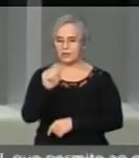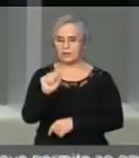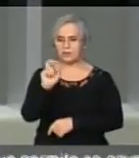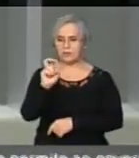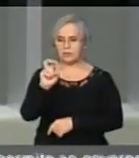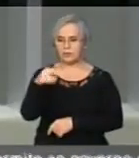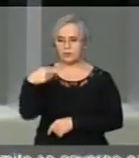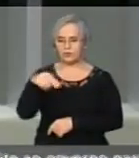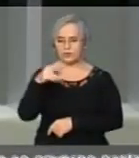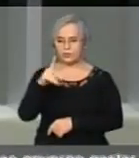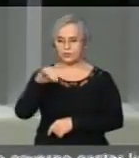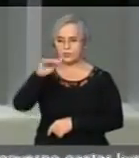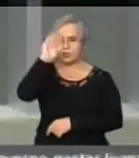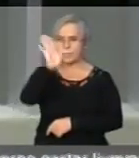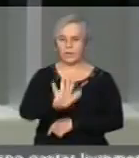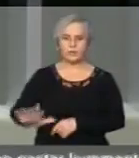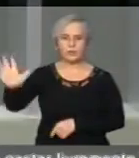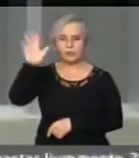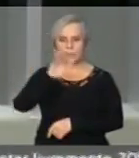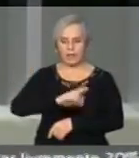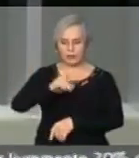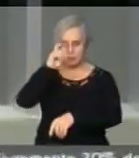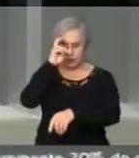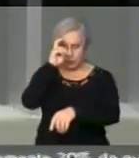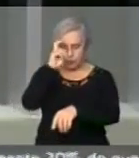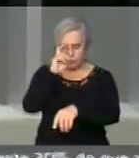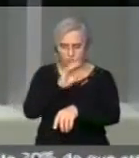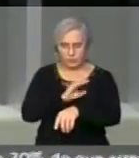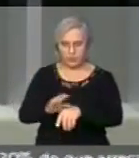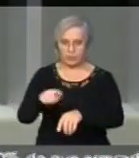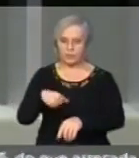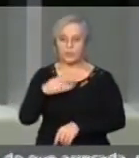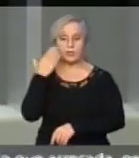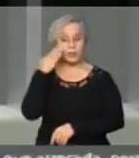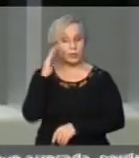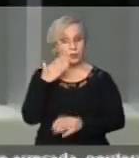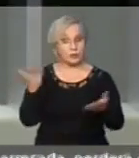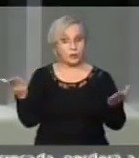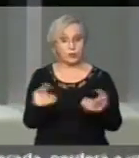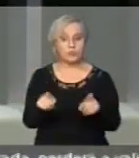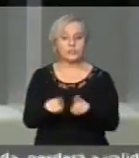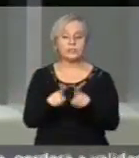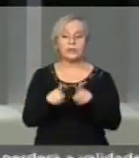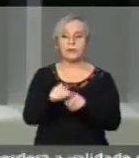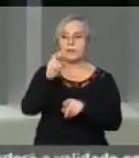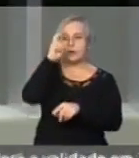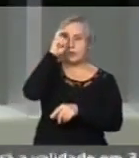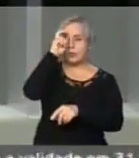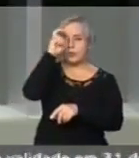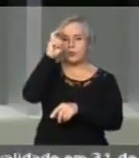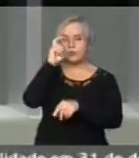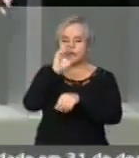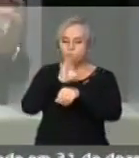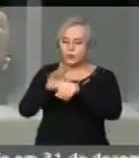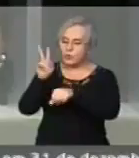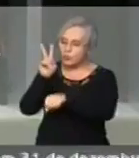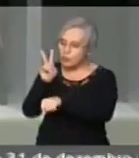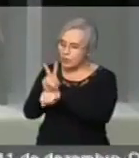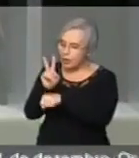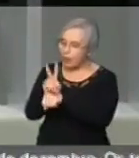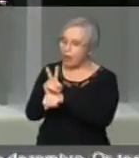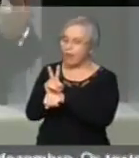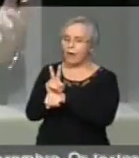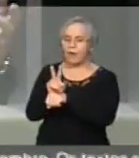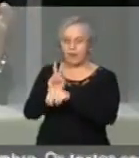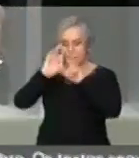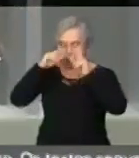Nacional da Cultura, e nós temos que entender a cultura também hoje, não apenas como a produção humana da